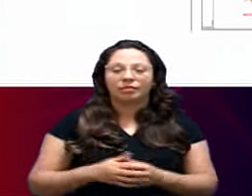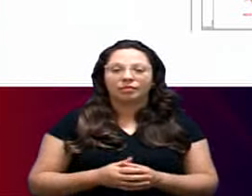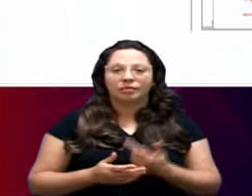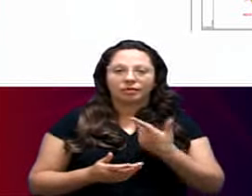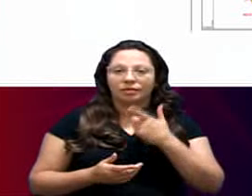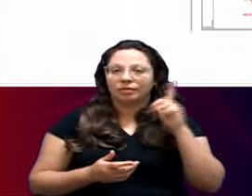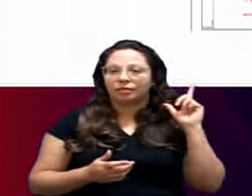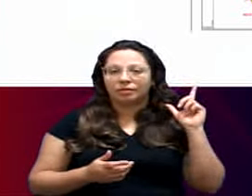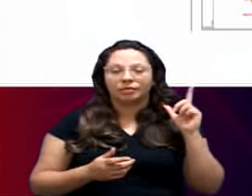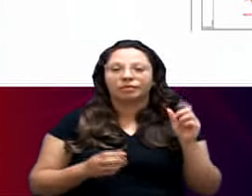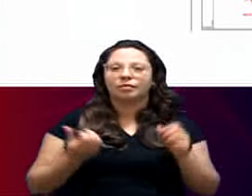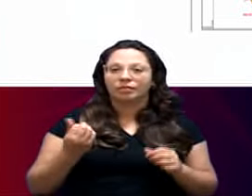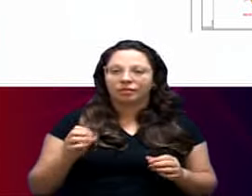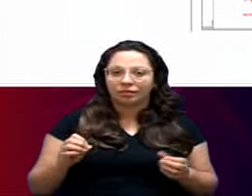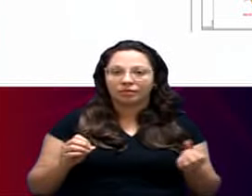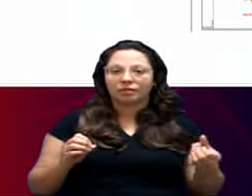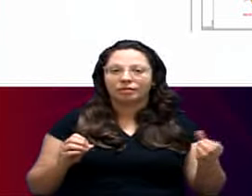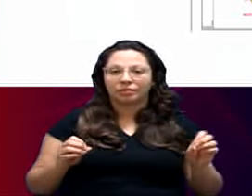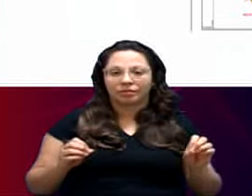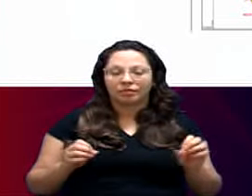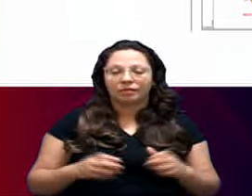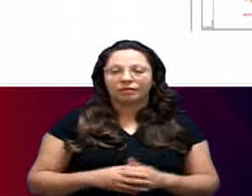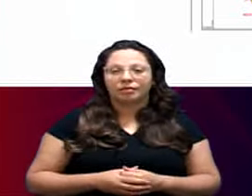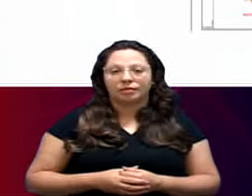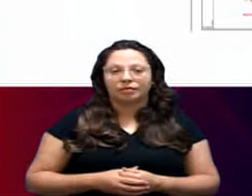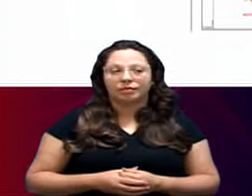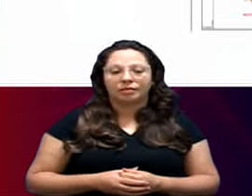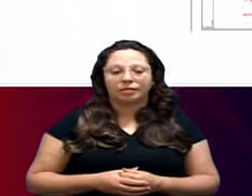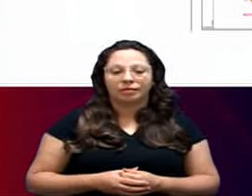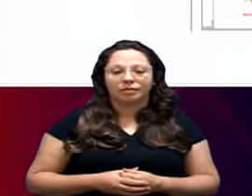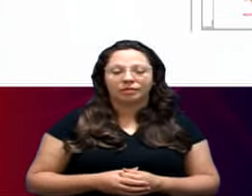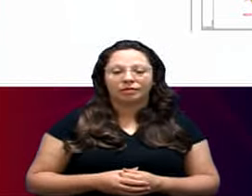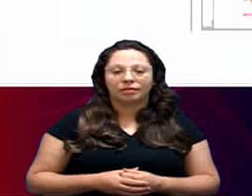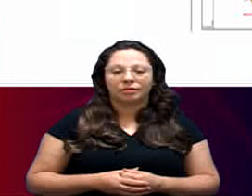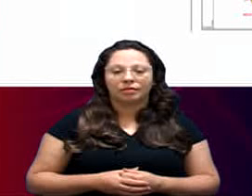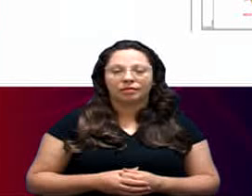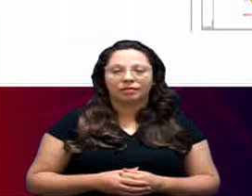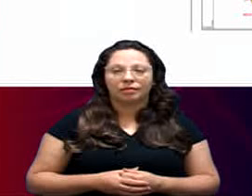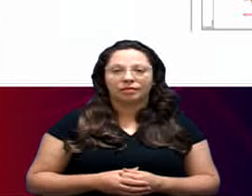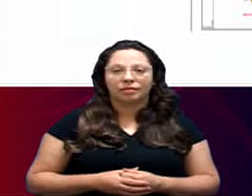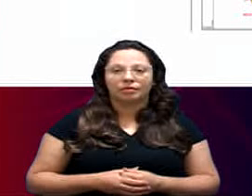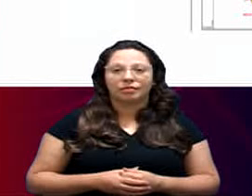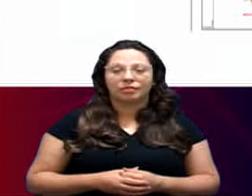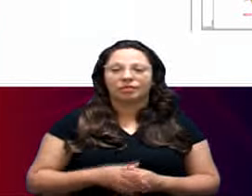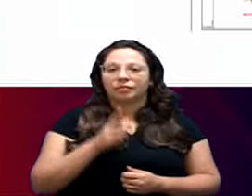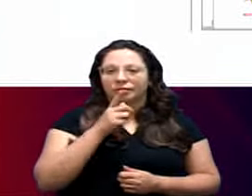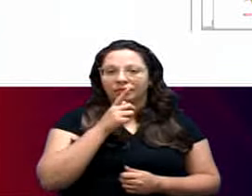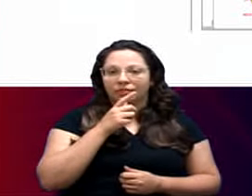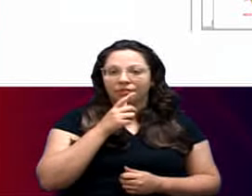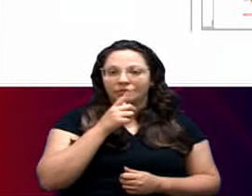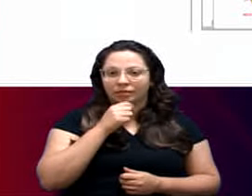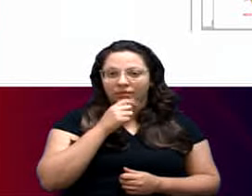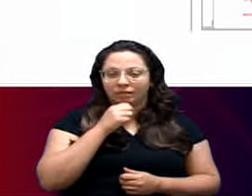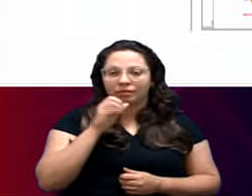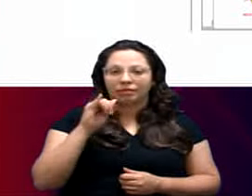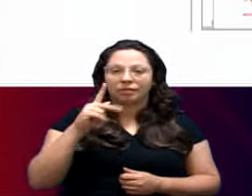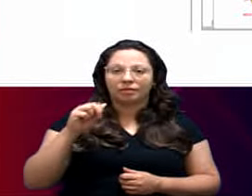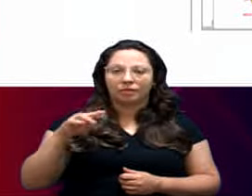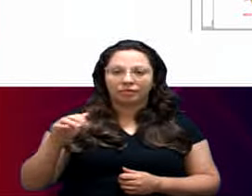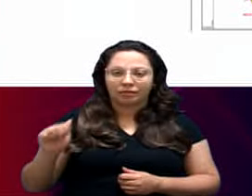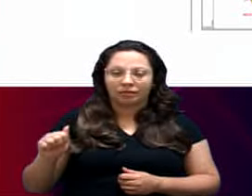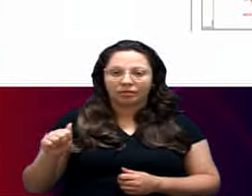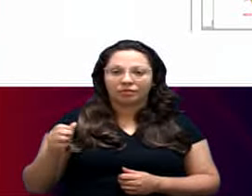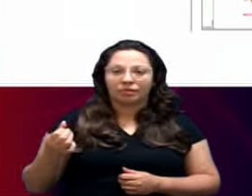60 de cada lado e afluente da margem esquerda do Rio Ipanema 60 o Rio